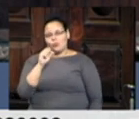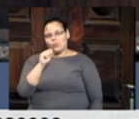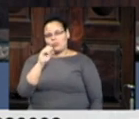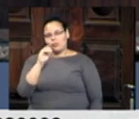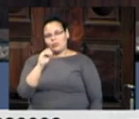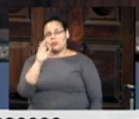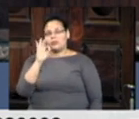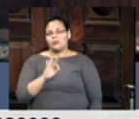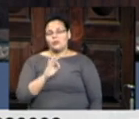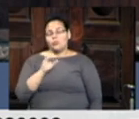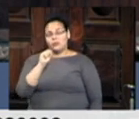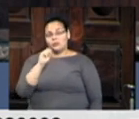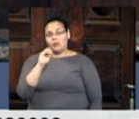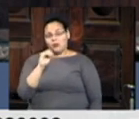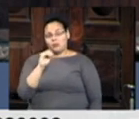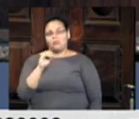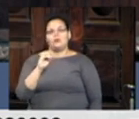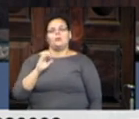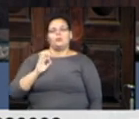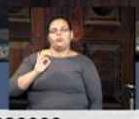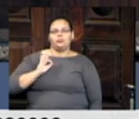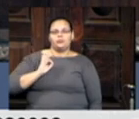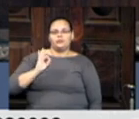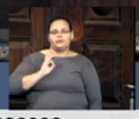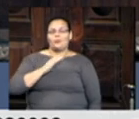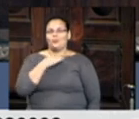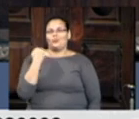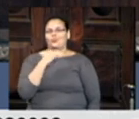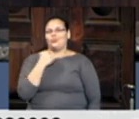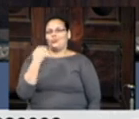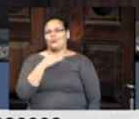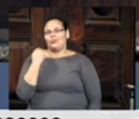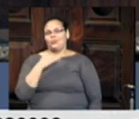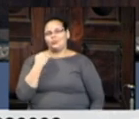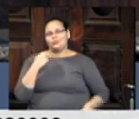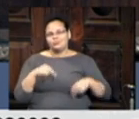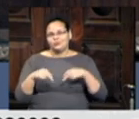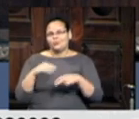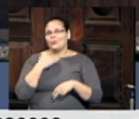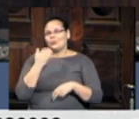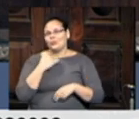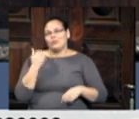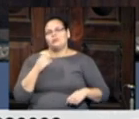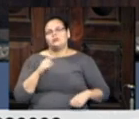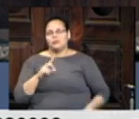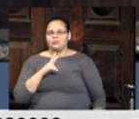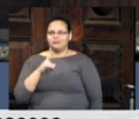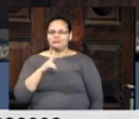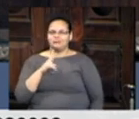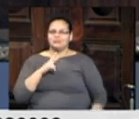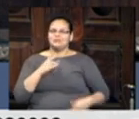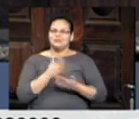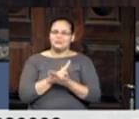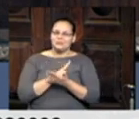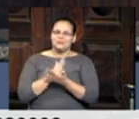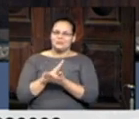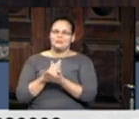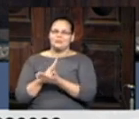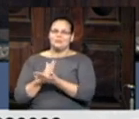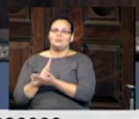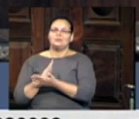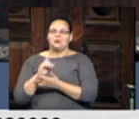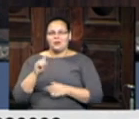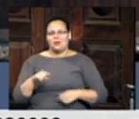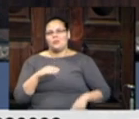80 policiais mortos, e me incomoda de um modo muito particular essa informação de